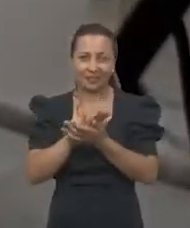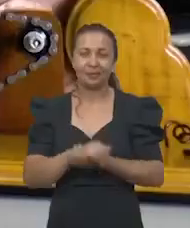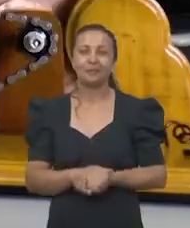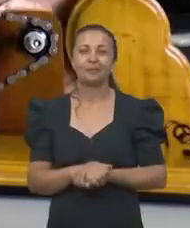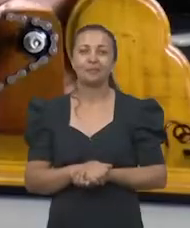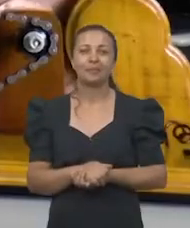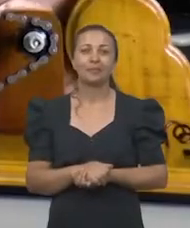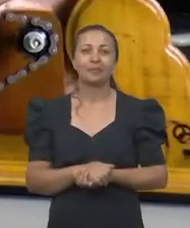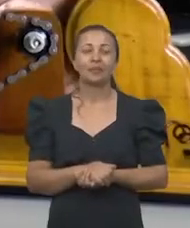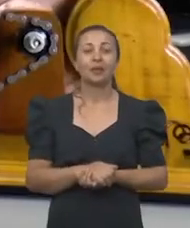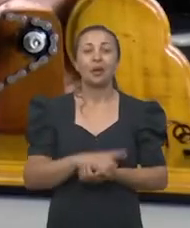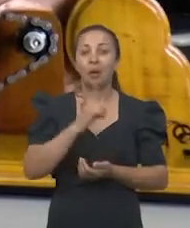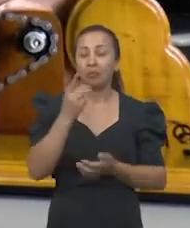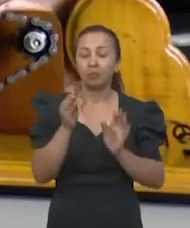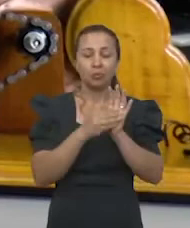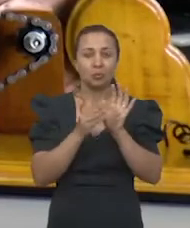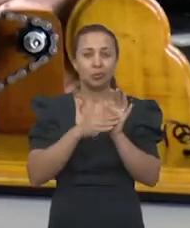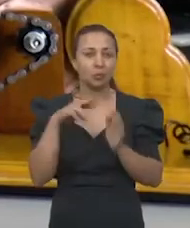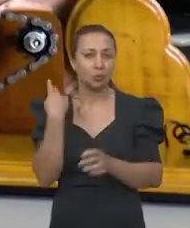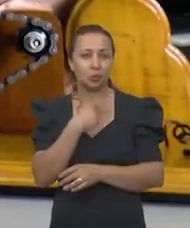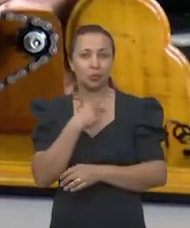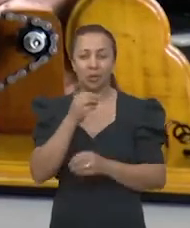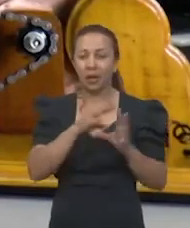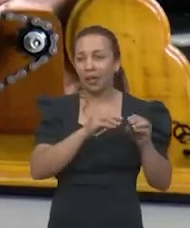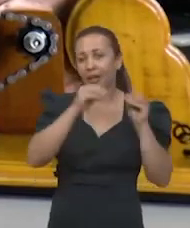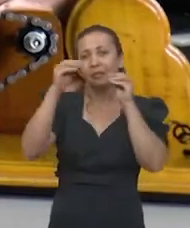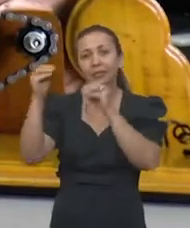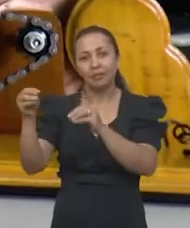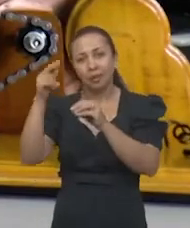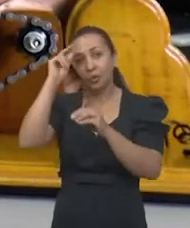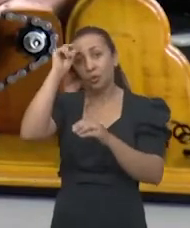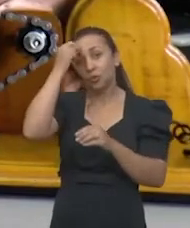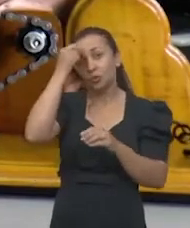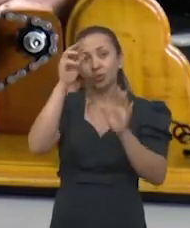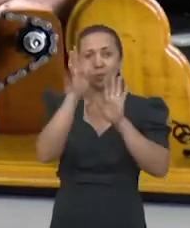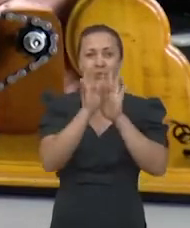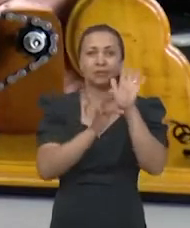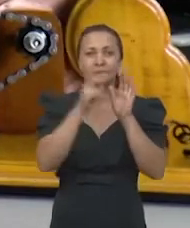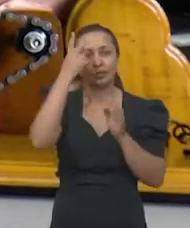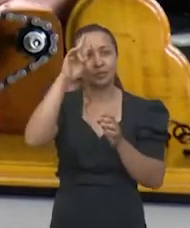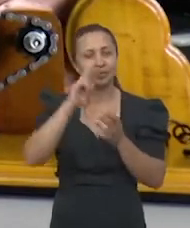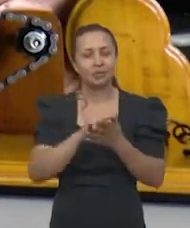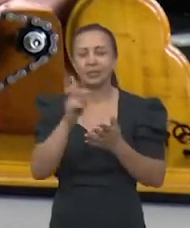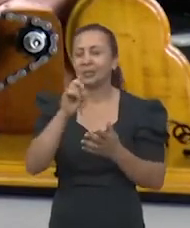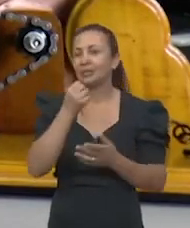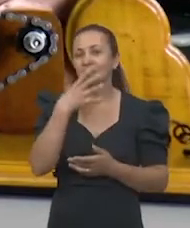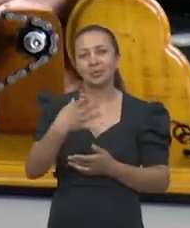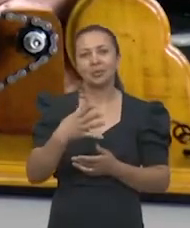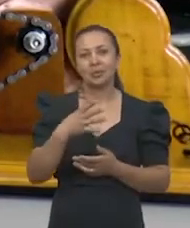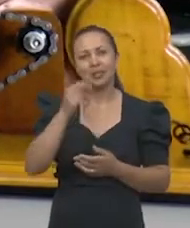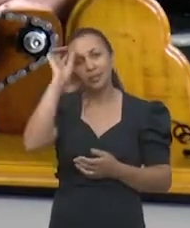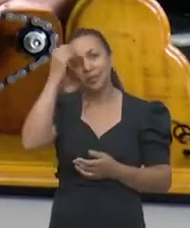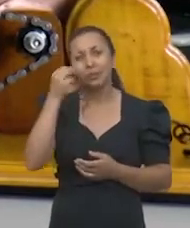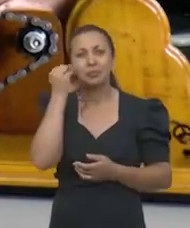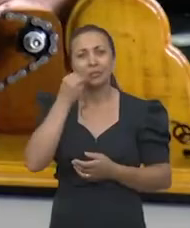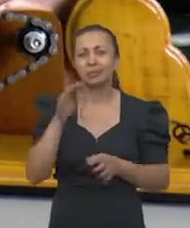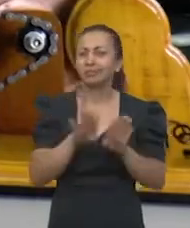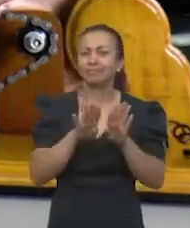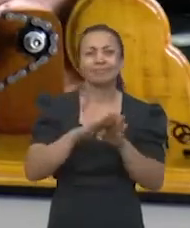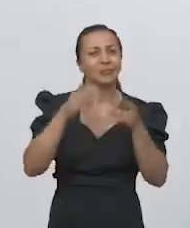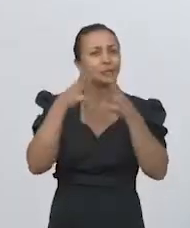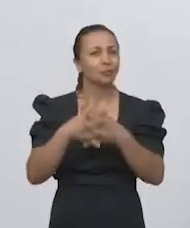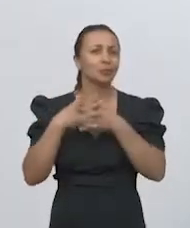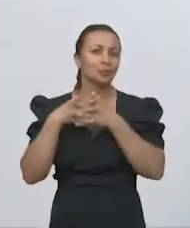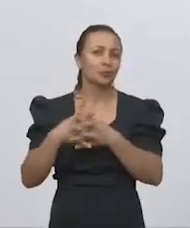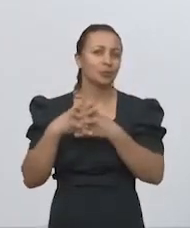dano. Um dos pressupostos nossos é de que você levar só o texto da história não resolve, levar só o experimento também não resolve,